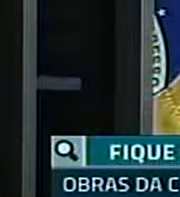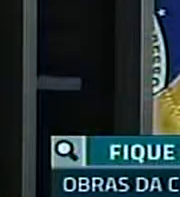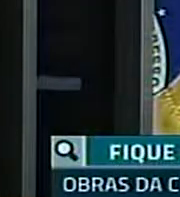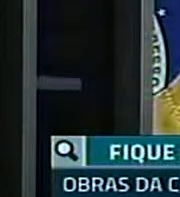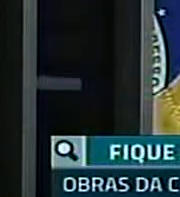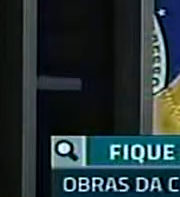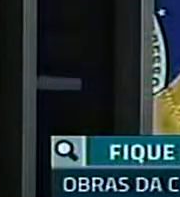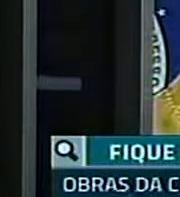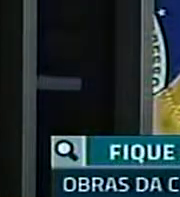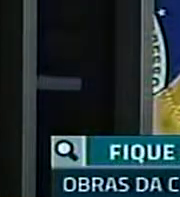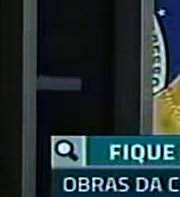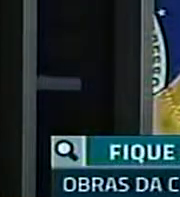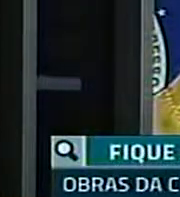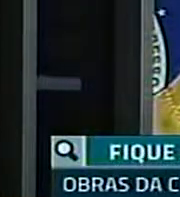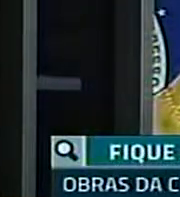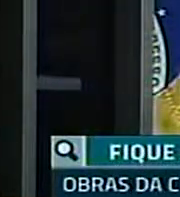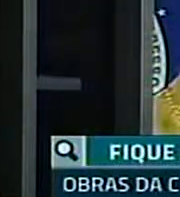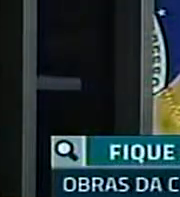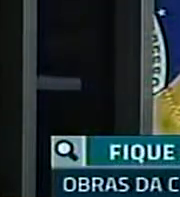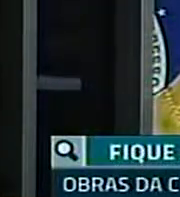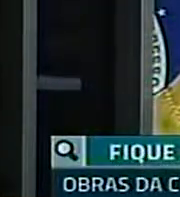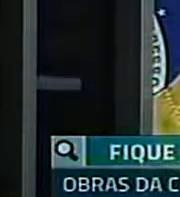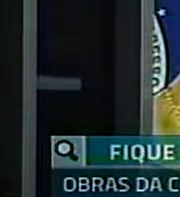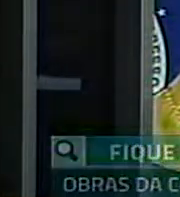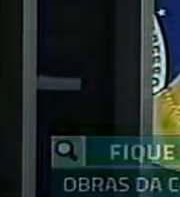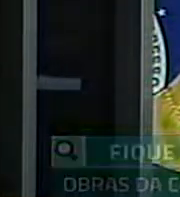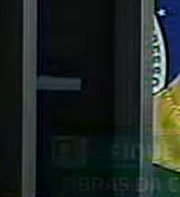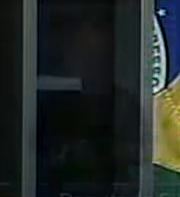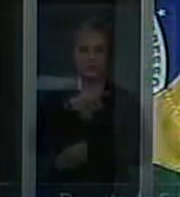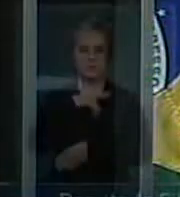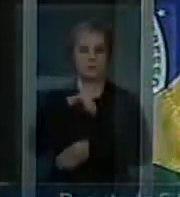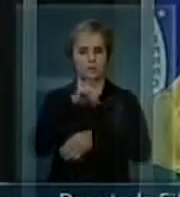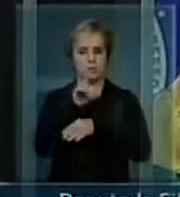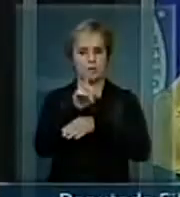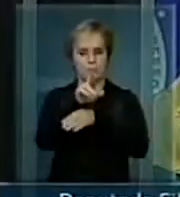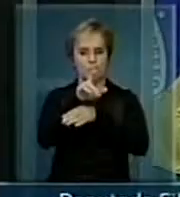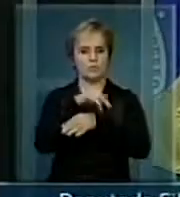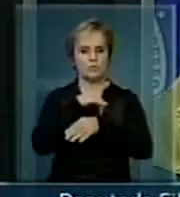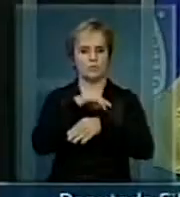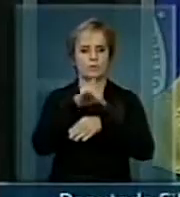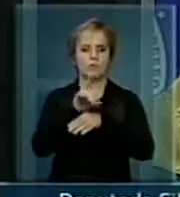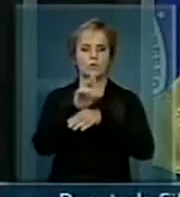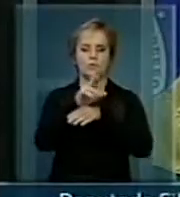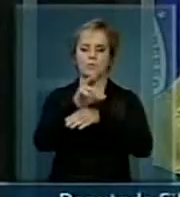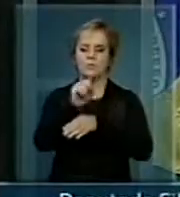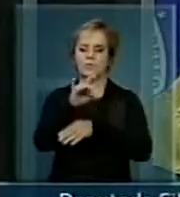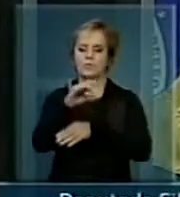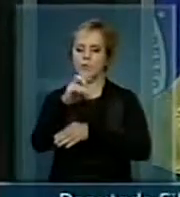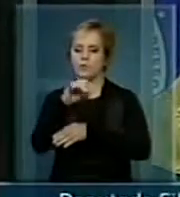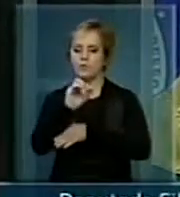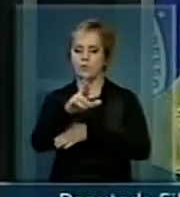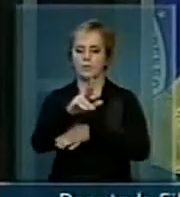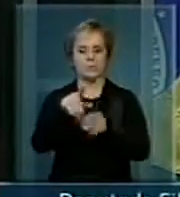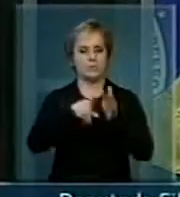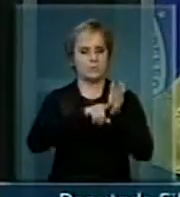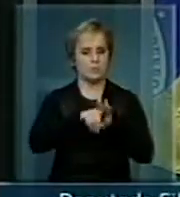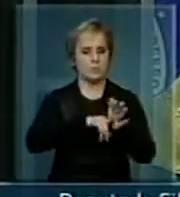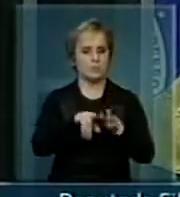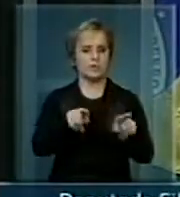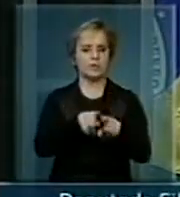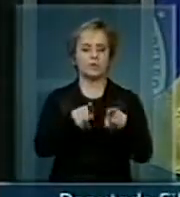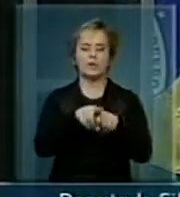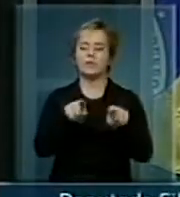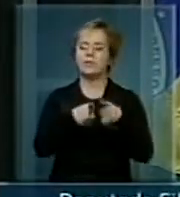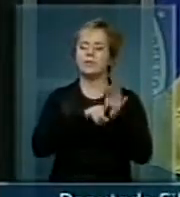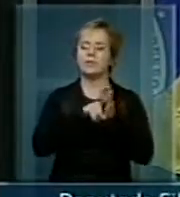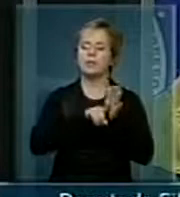e menos de 80%. Tem para doutor, tem para o doutor sênior, para pesquisador sênior, tem para